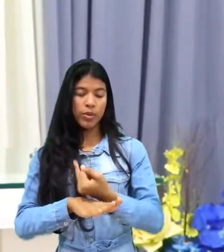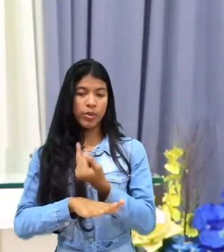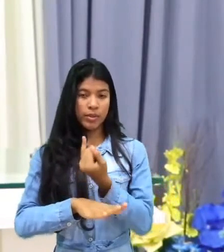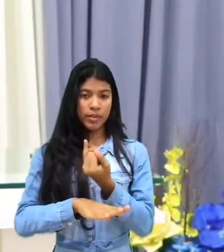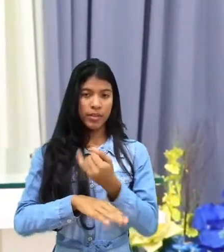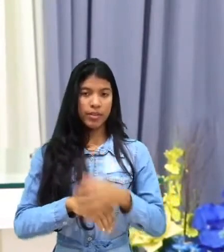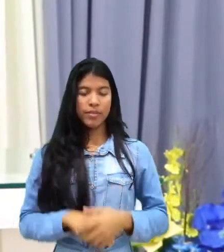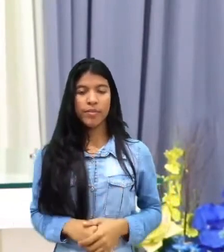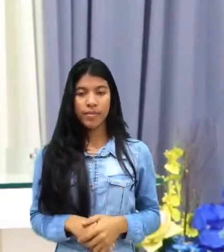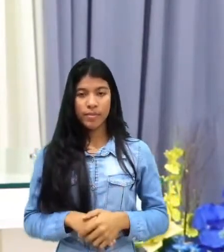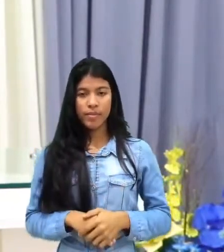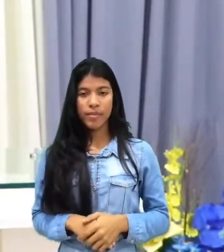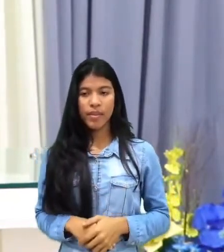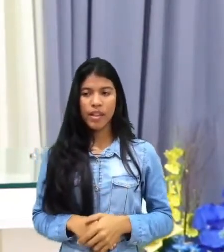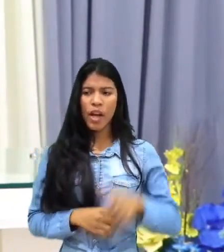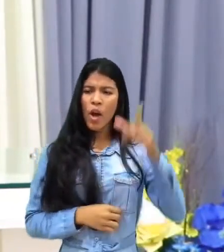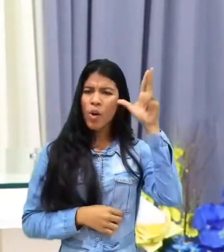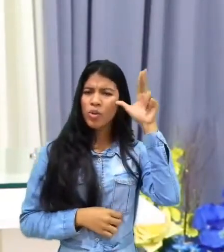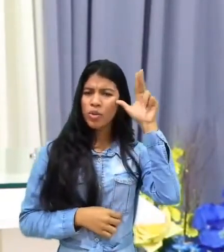era só um jumento mesmo.